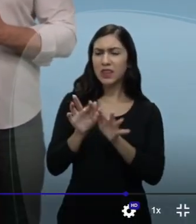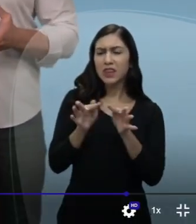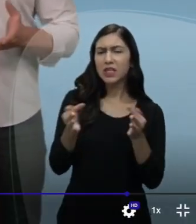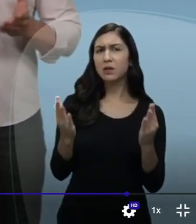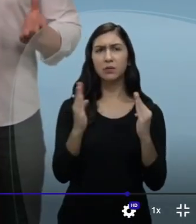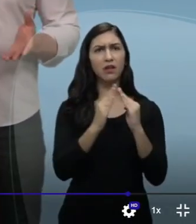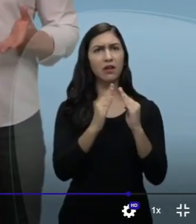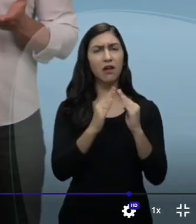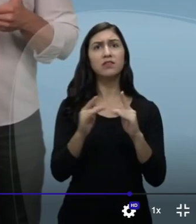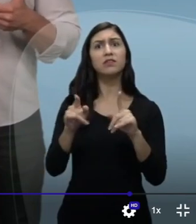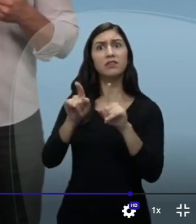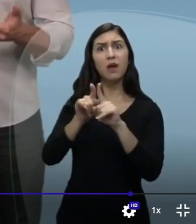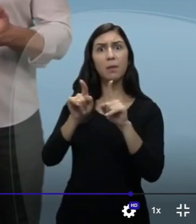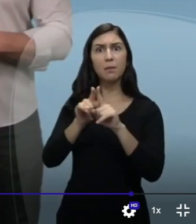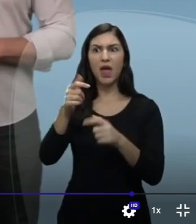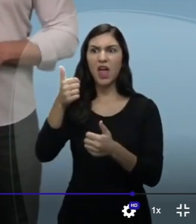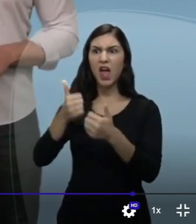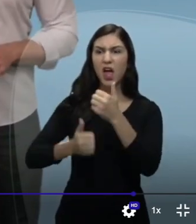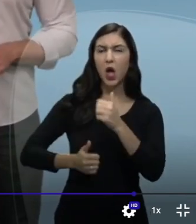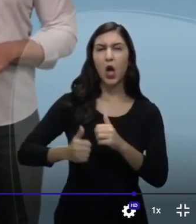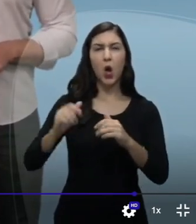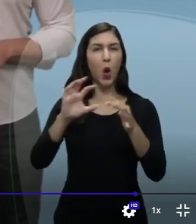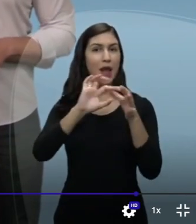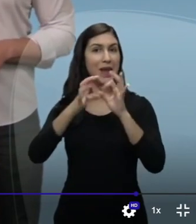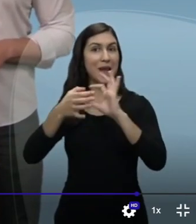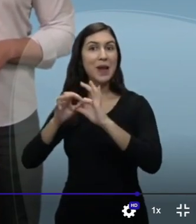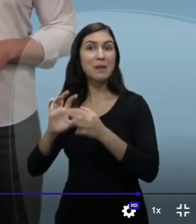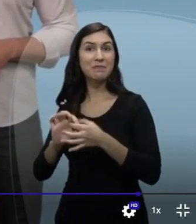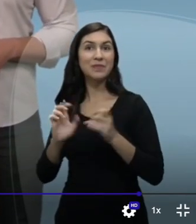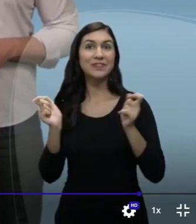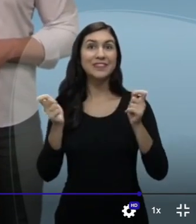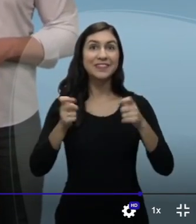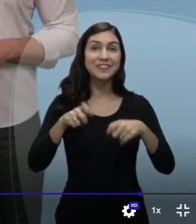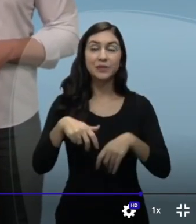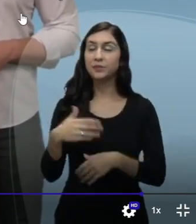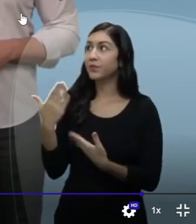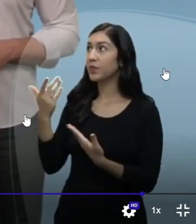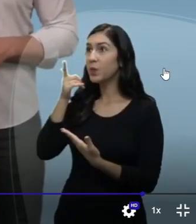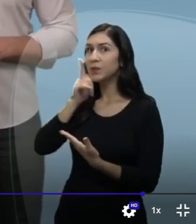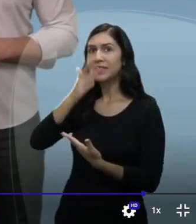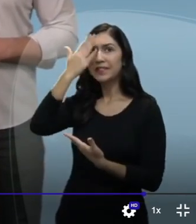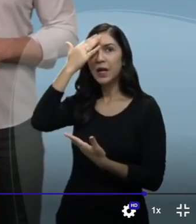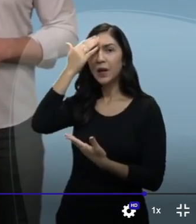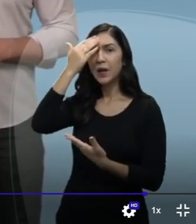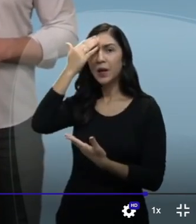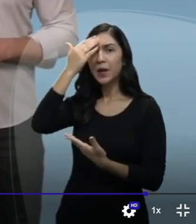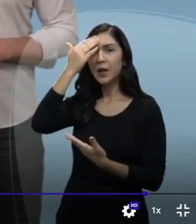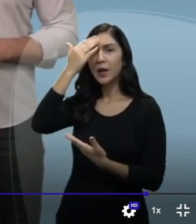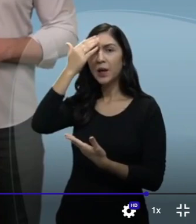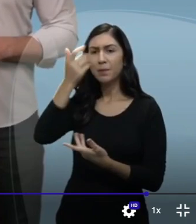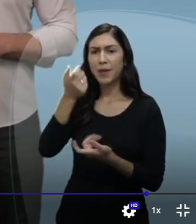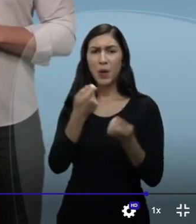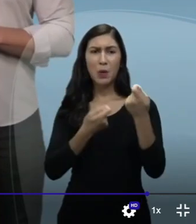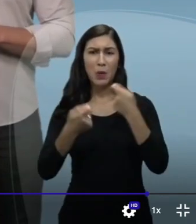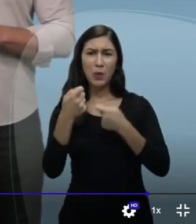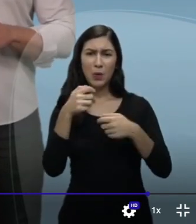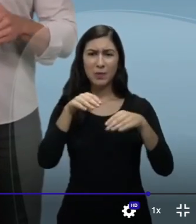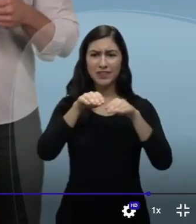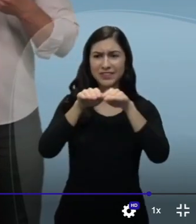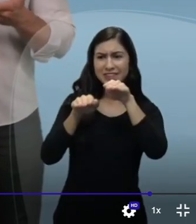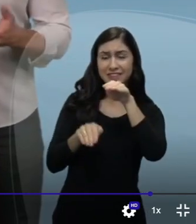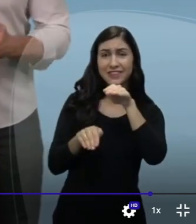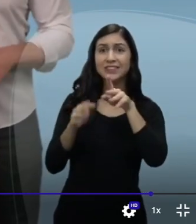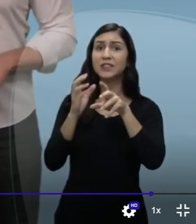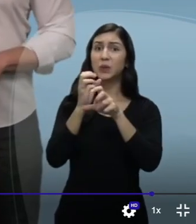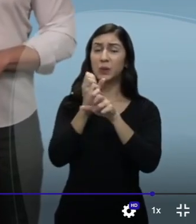simples casa até um estádio olímpico. Mas para dimensionar a estrutura econômica desigual, a conta